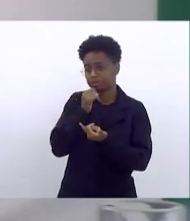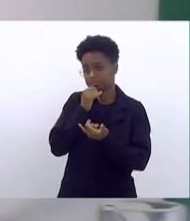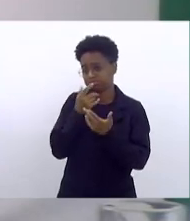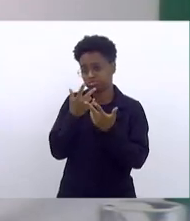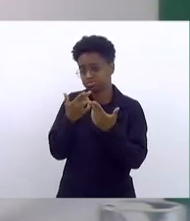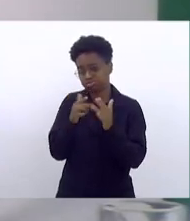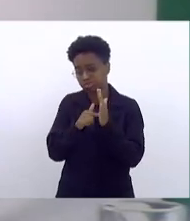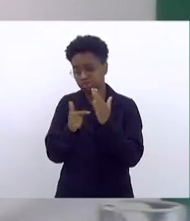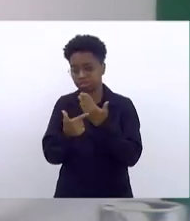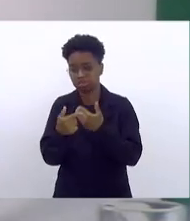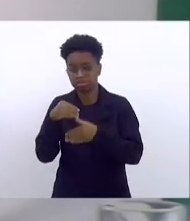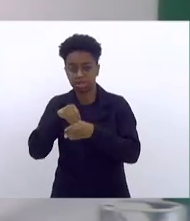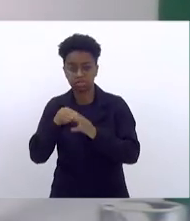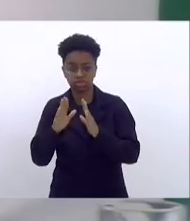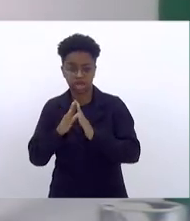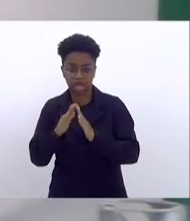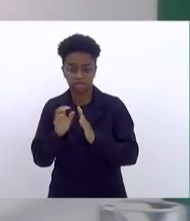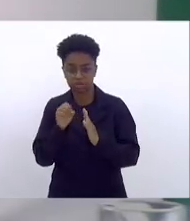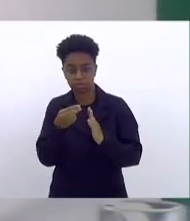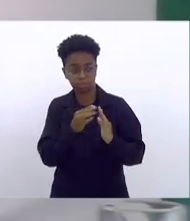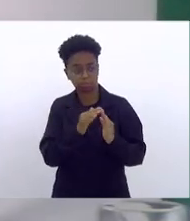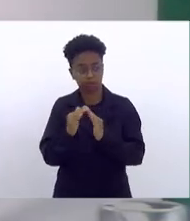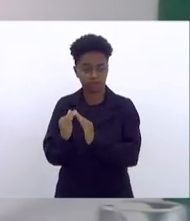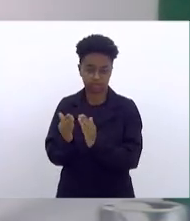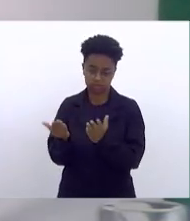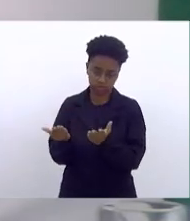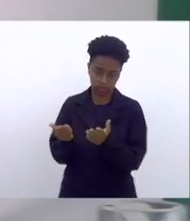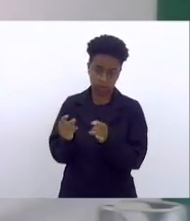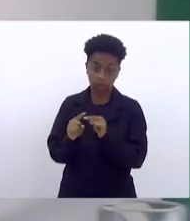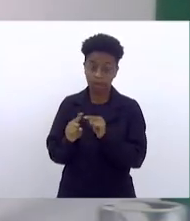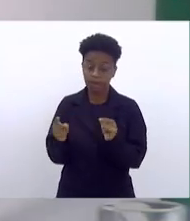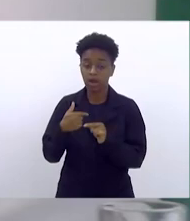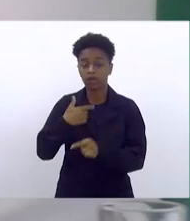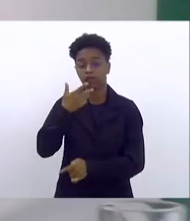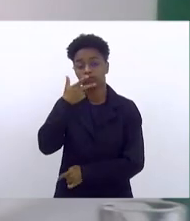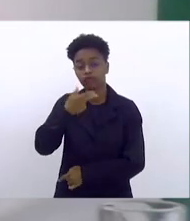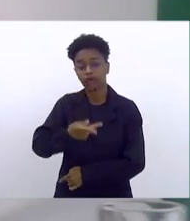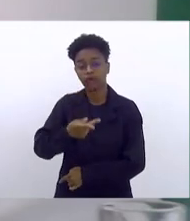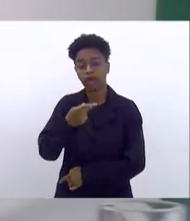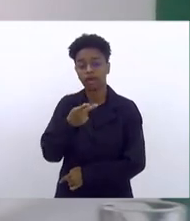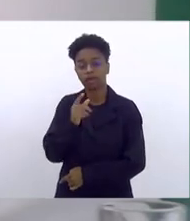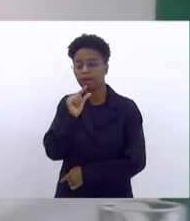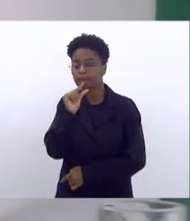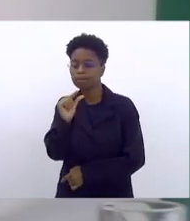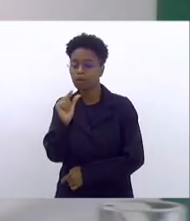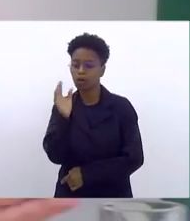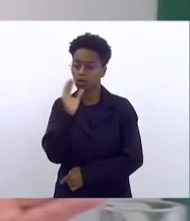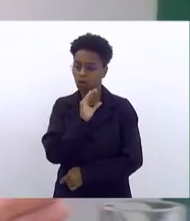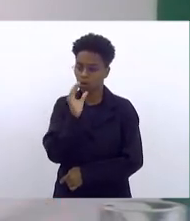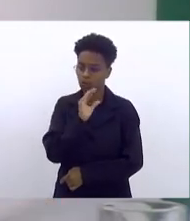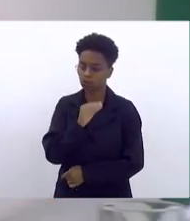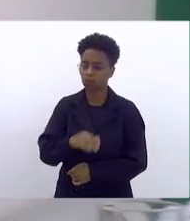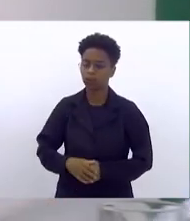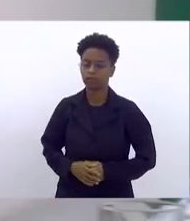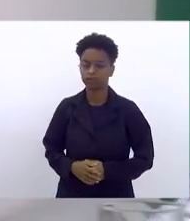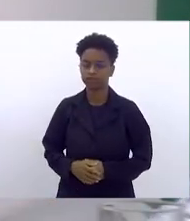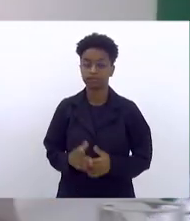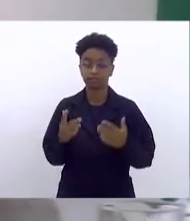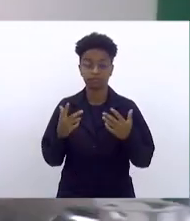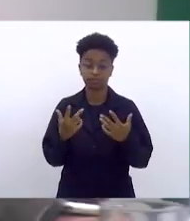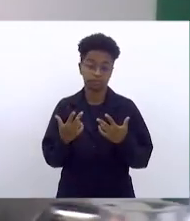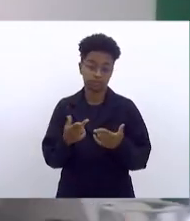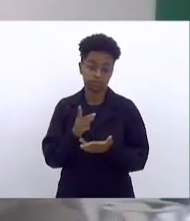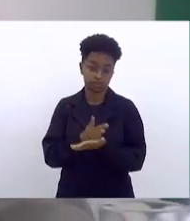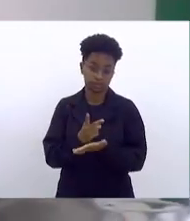ou no seu vizinho da direita da esquerda e eu quero falar só um pouco rapidamente a respeito como sempre o presidente